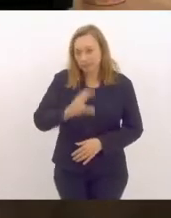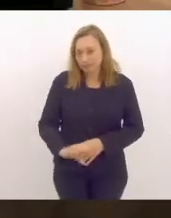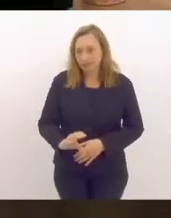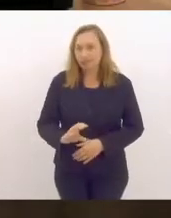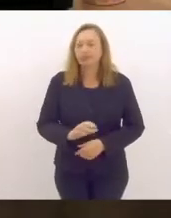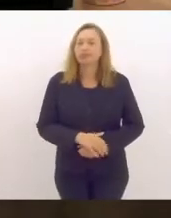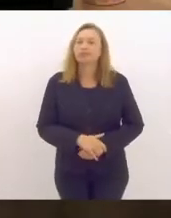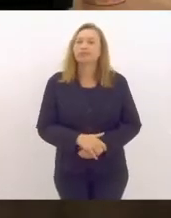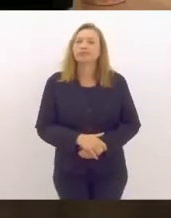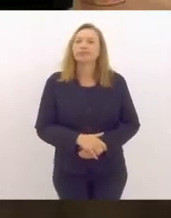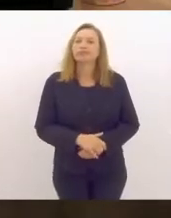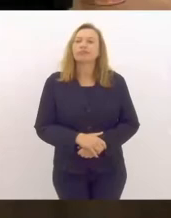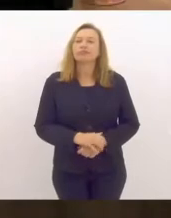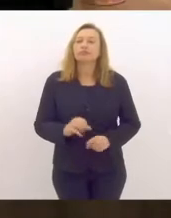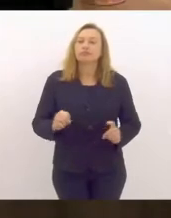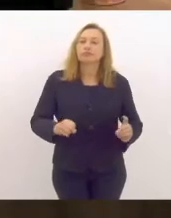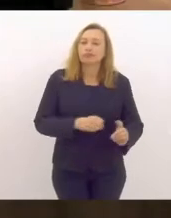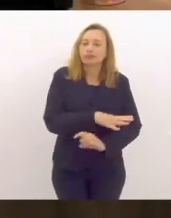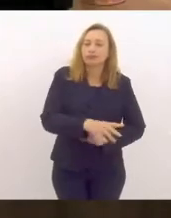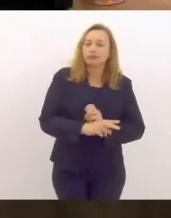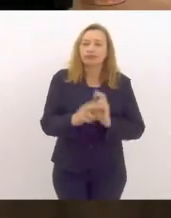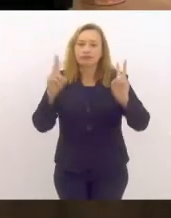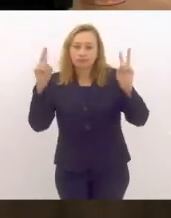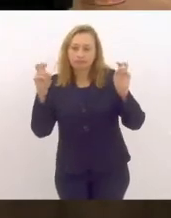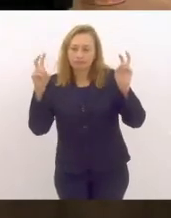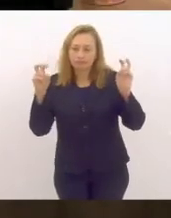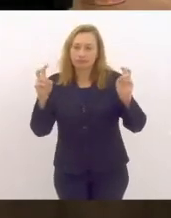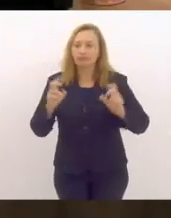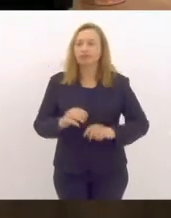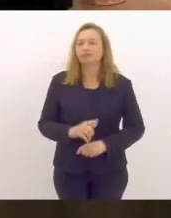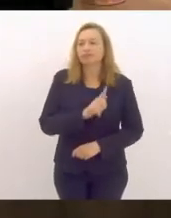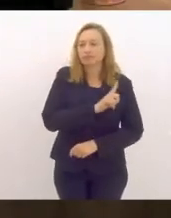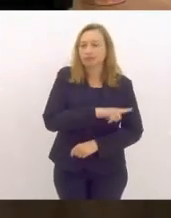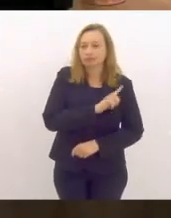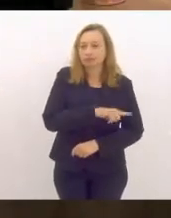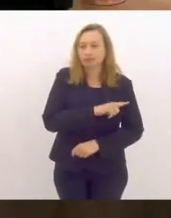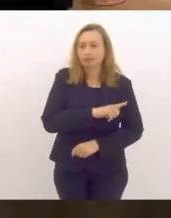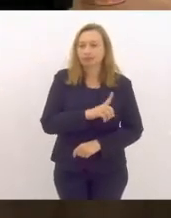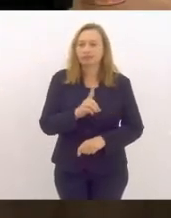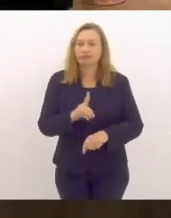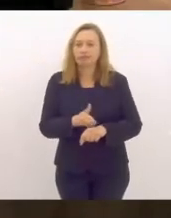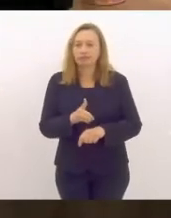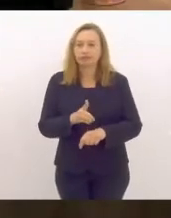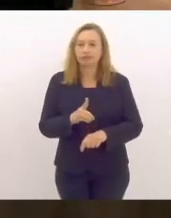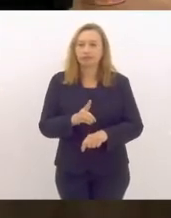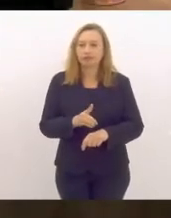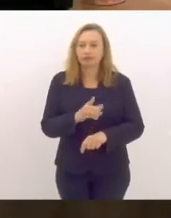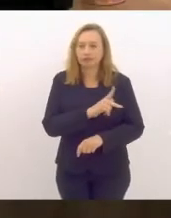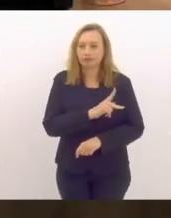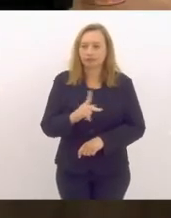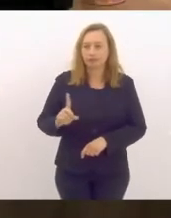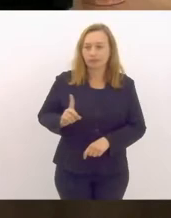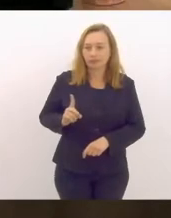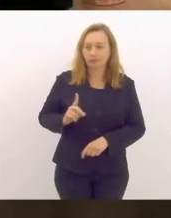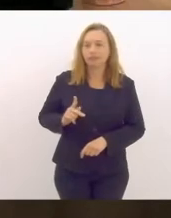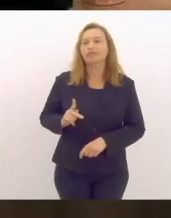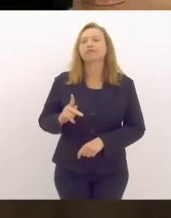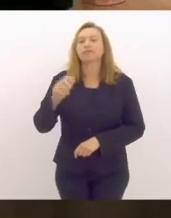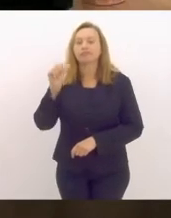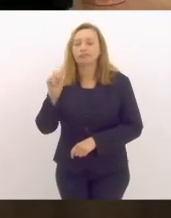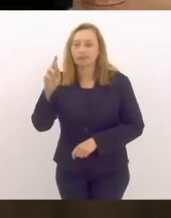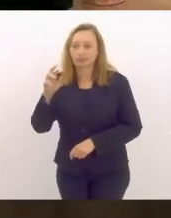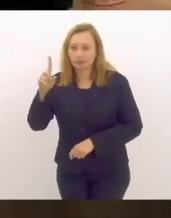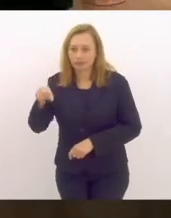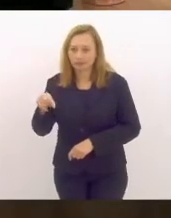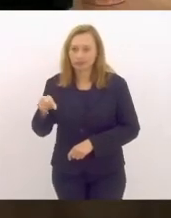causas sociais e, sem dúvida, a gestão do defensor público André Castro à frente da Defensoria